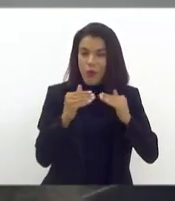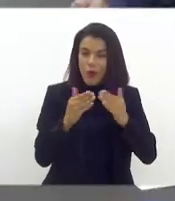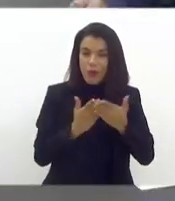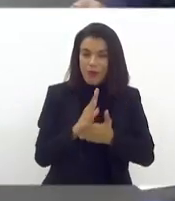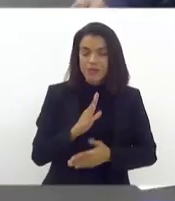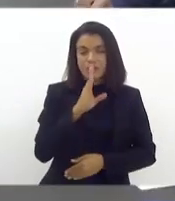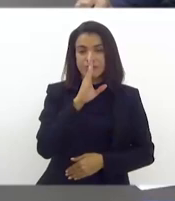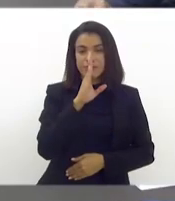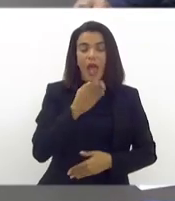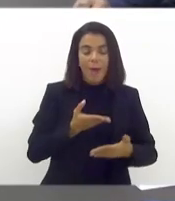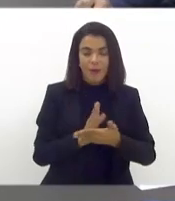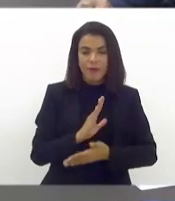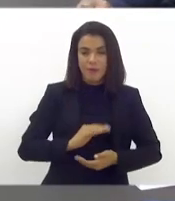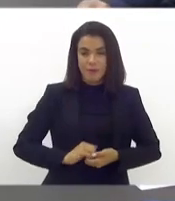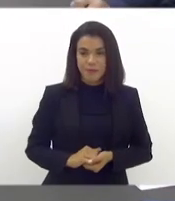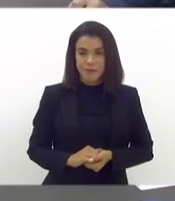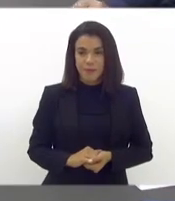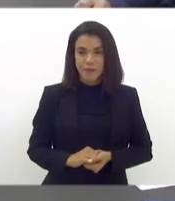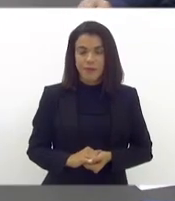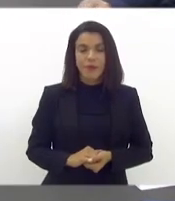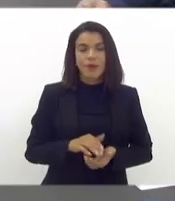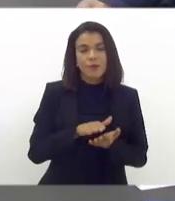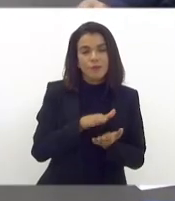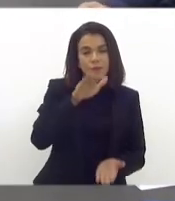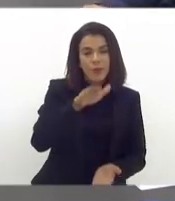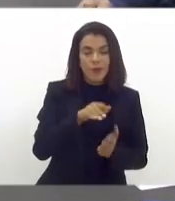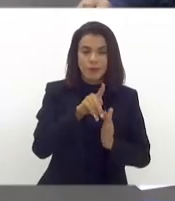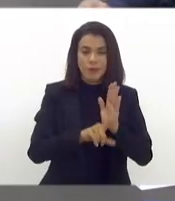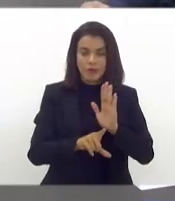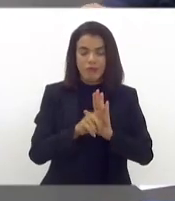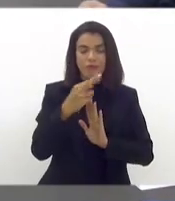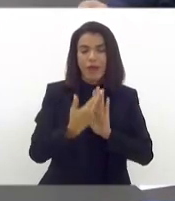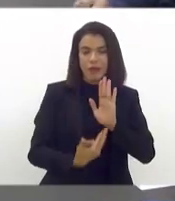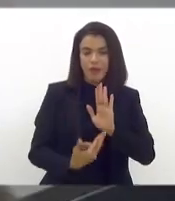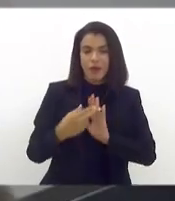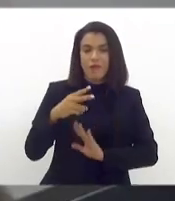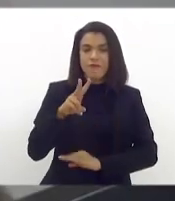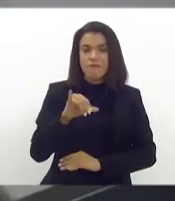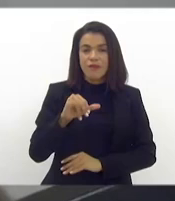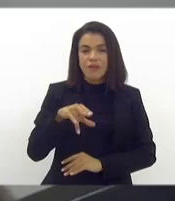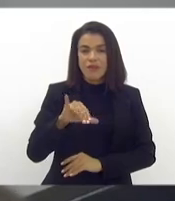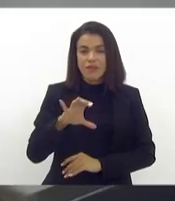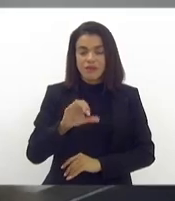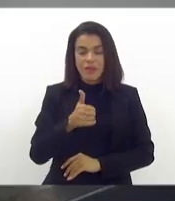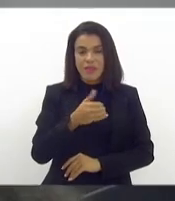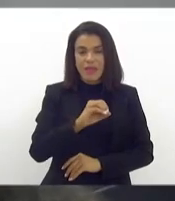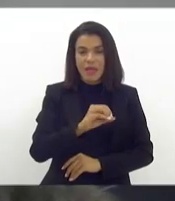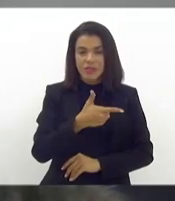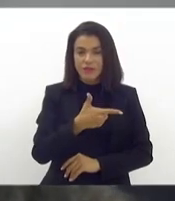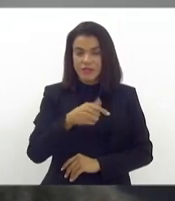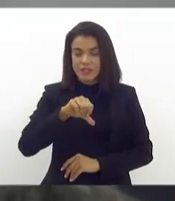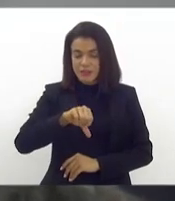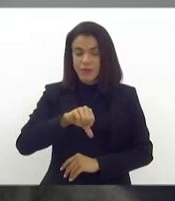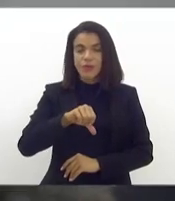estão, aprovado. Bloco de projetos de relatoria do deputado Vinícius Cozzolino, PL 1095 de 23, de autoria